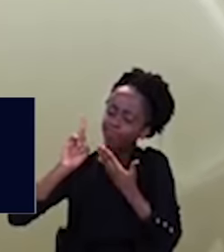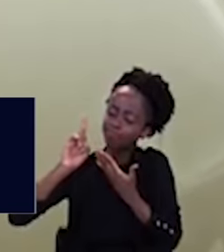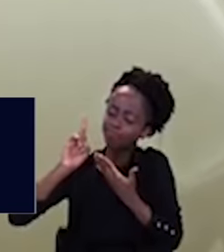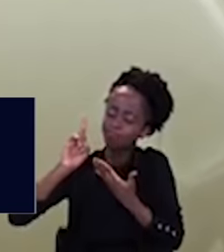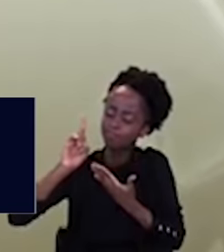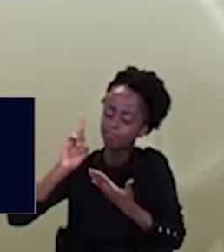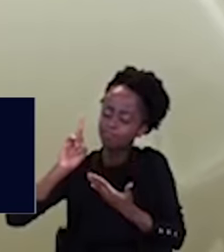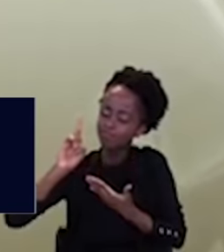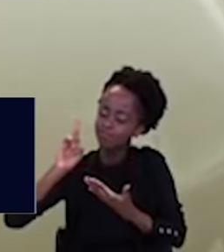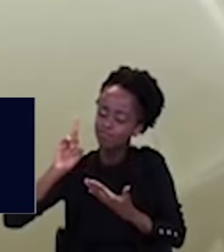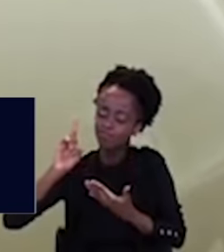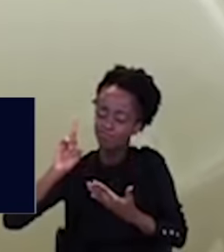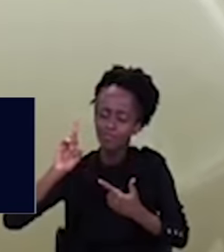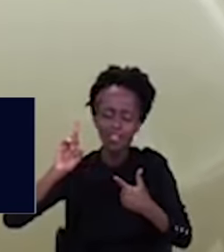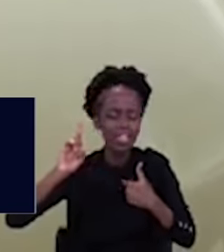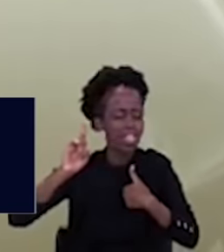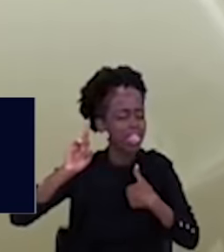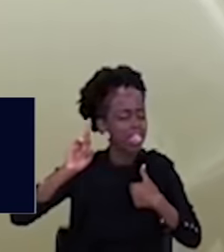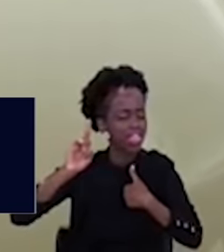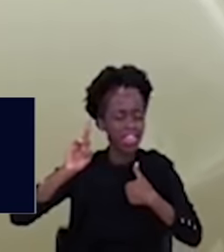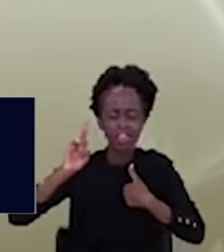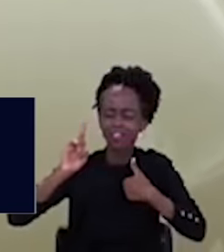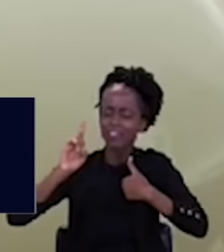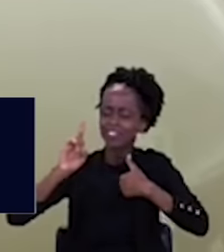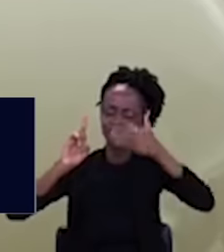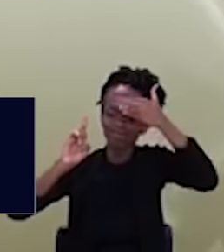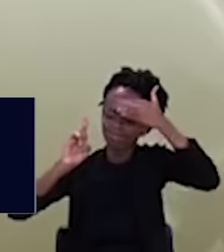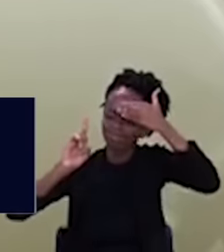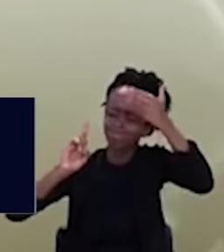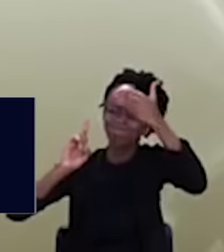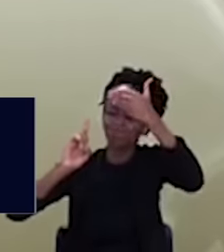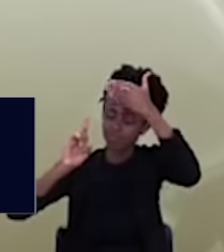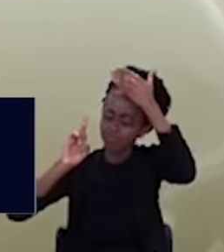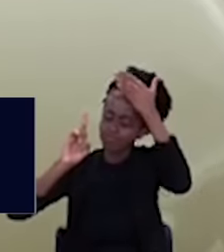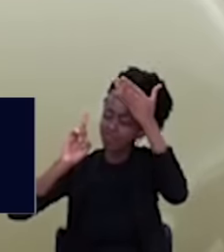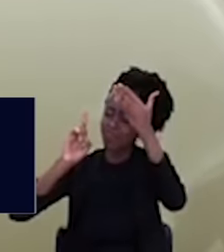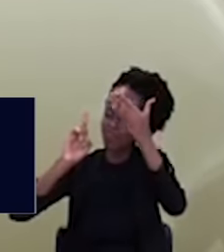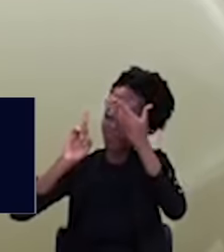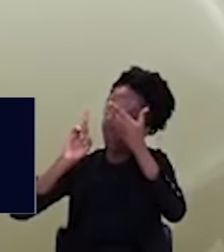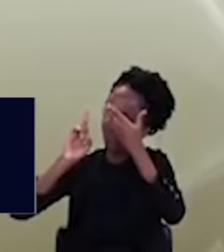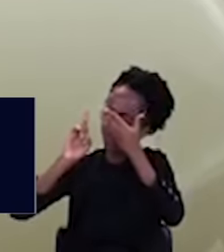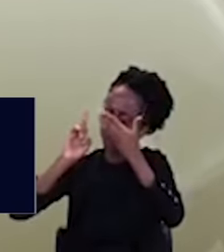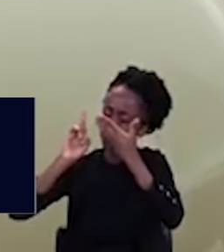Diga, eu devo tudo a Ti, eu devo tudo a Ti.